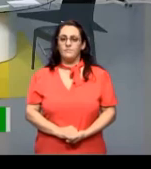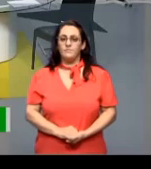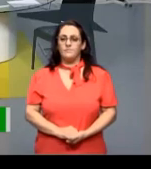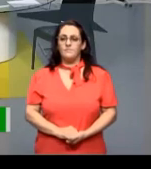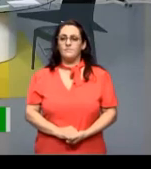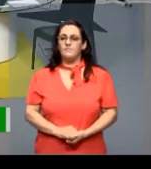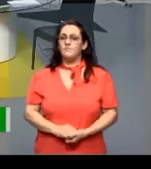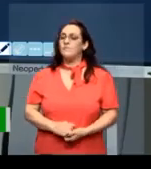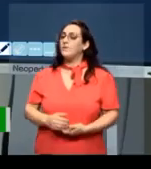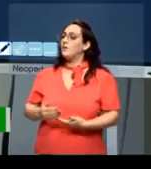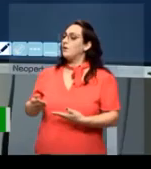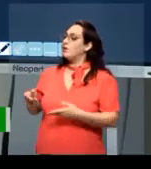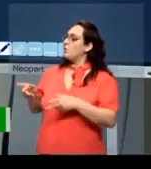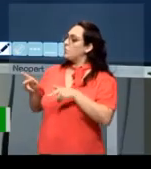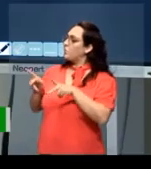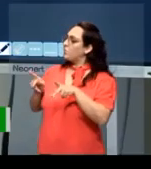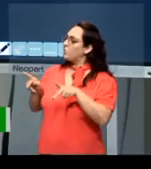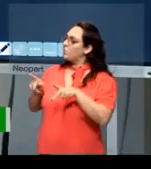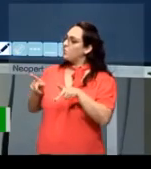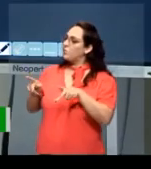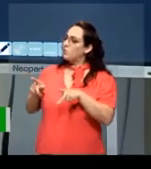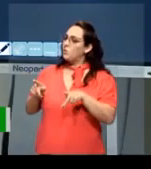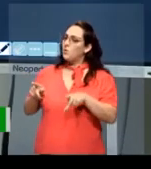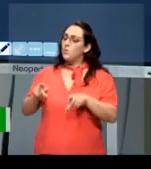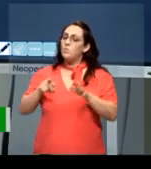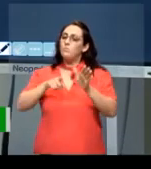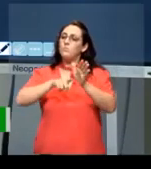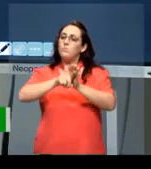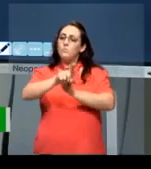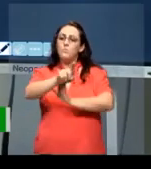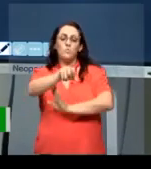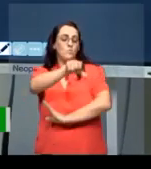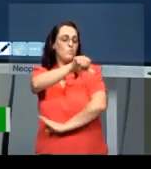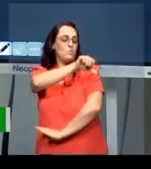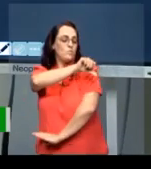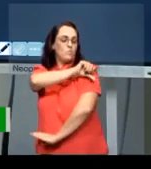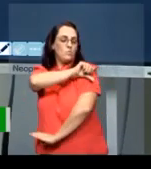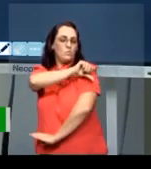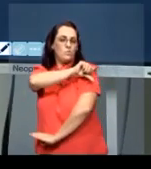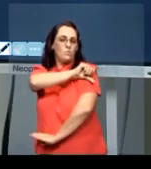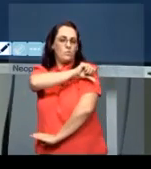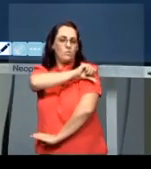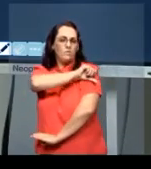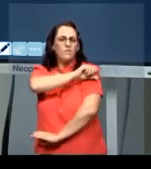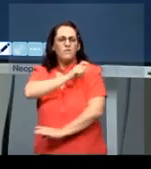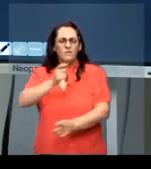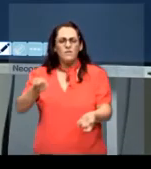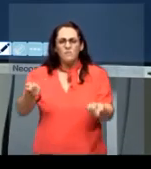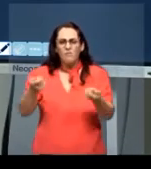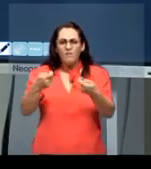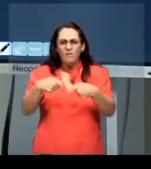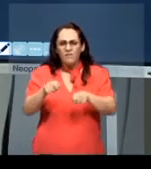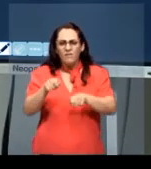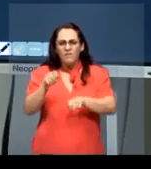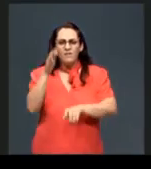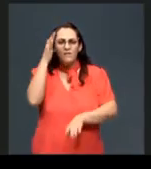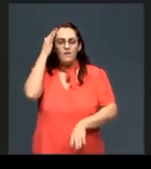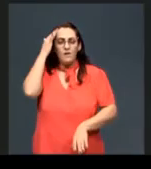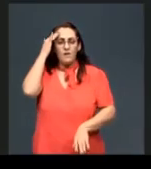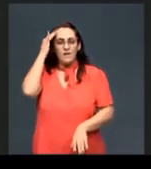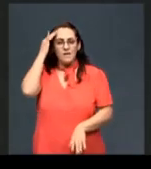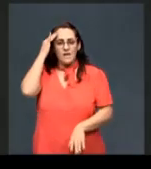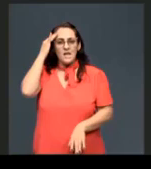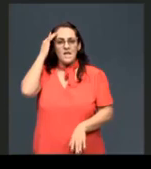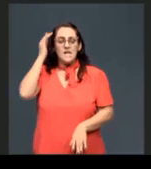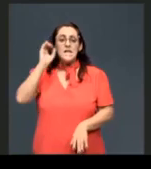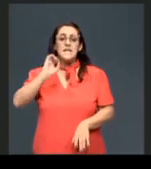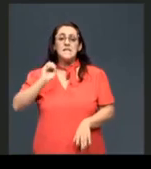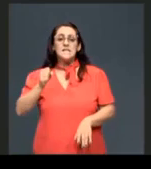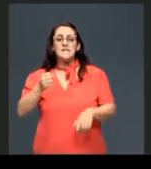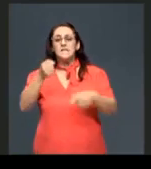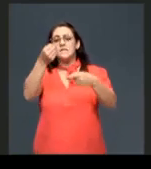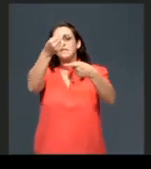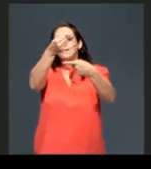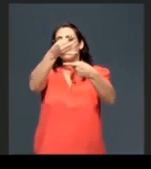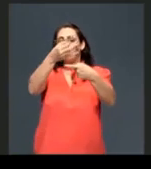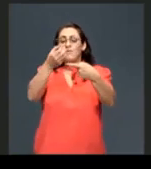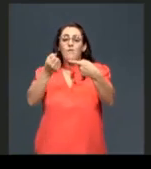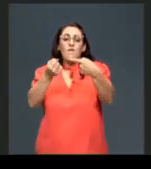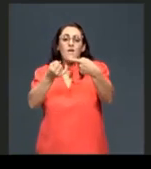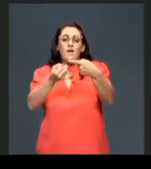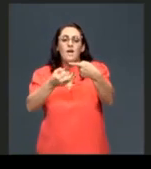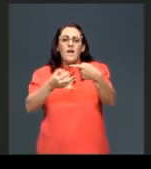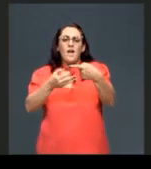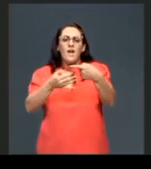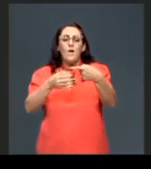Professor Expedito, uma pergunta do nono ano. Pois é. É possível saber se uma fração é dízima